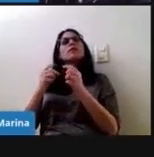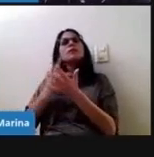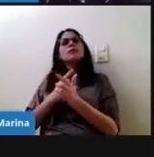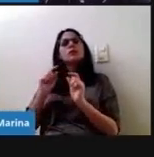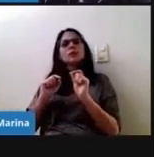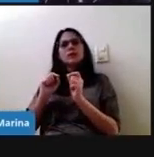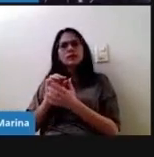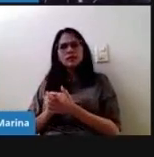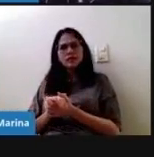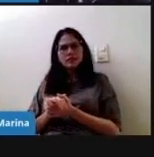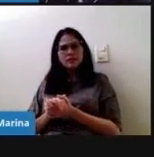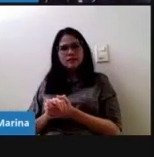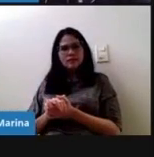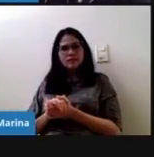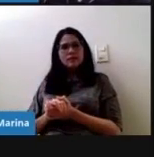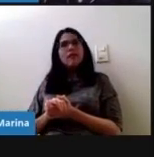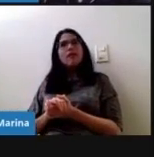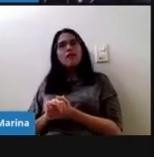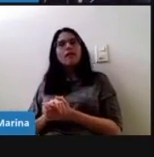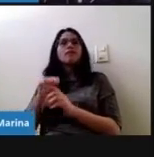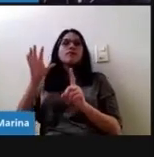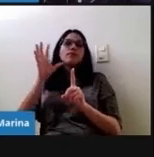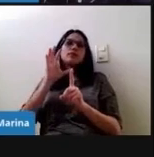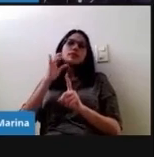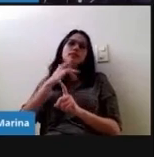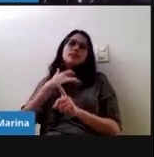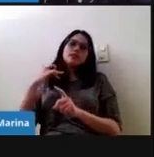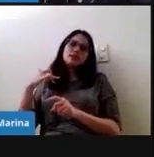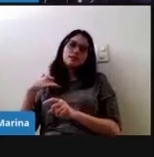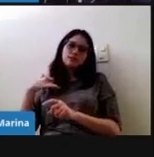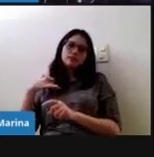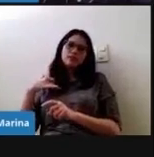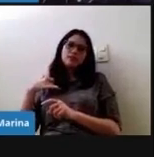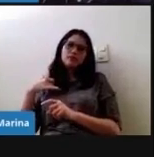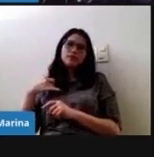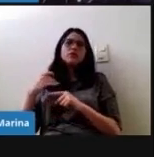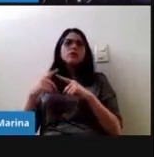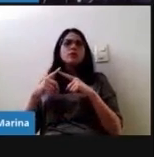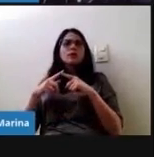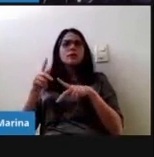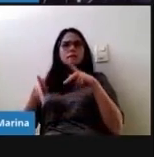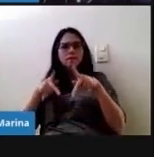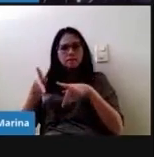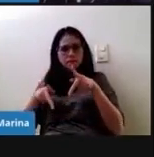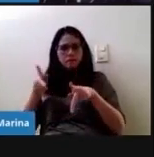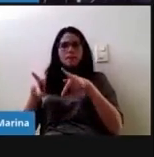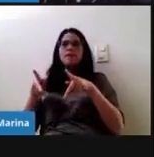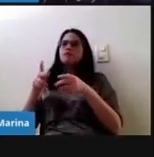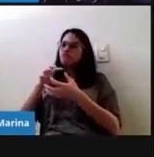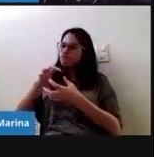se referem diretamente à saúde, né? A gente envelhecer, a população envelhecer e envelhecer